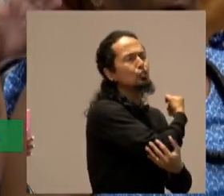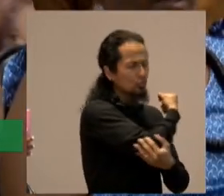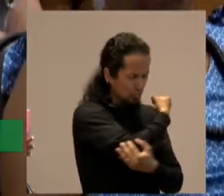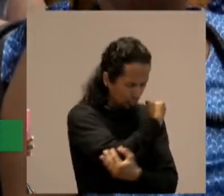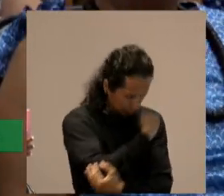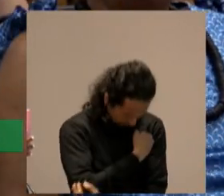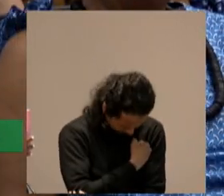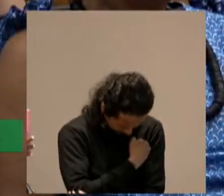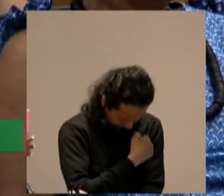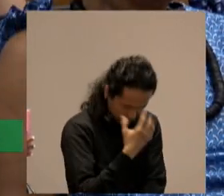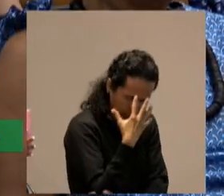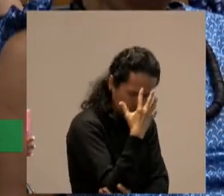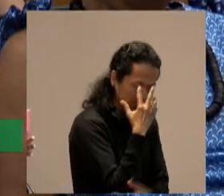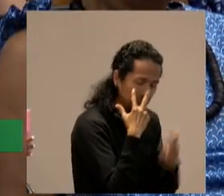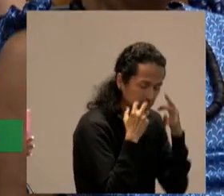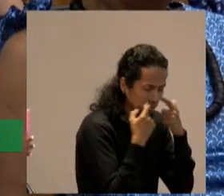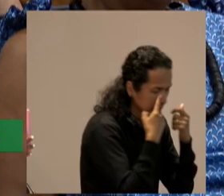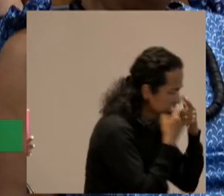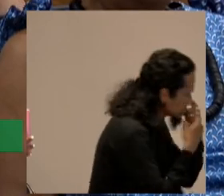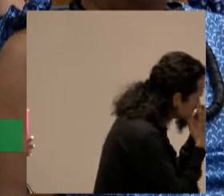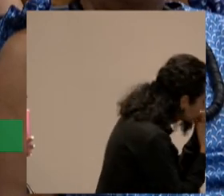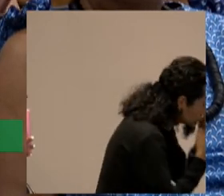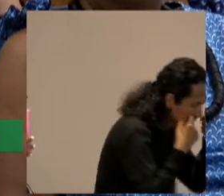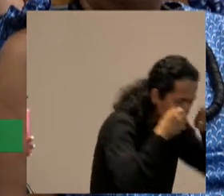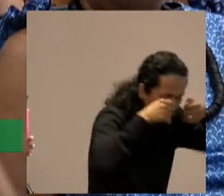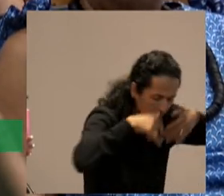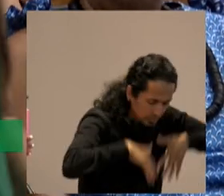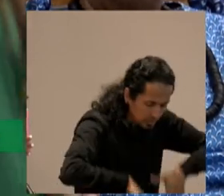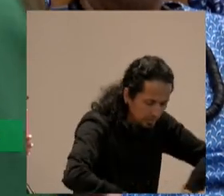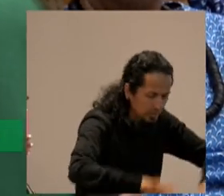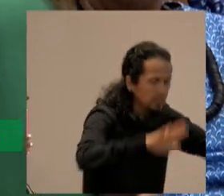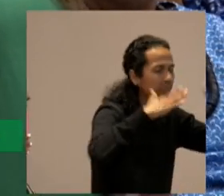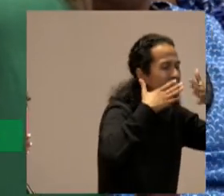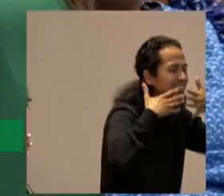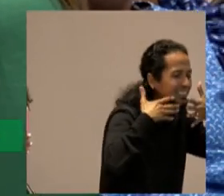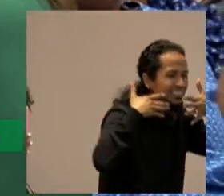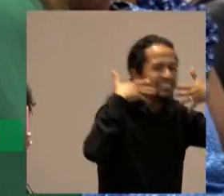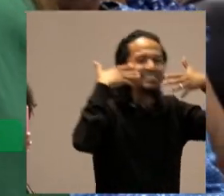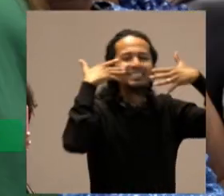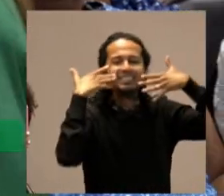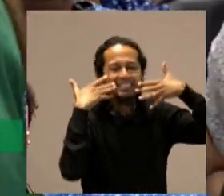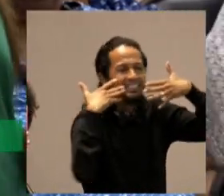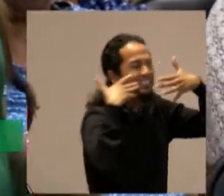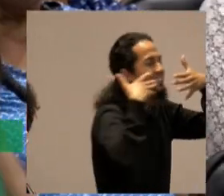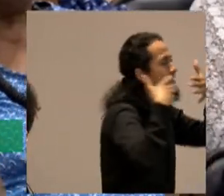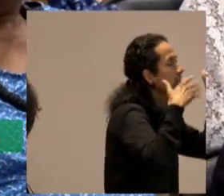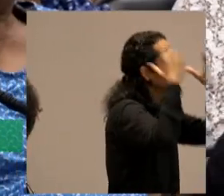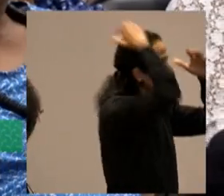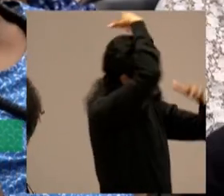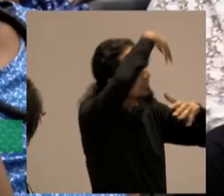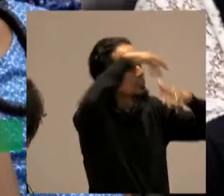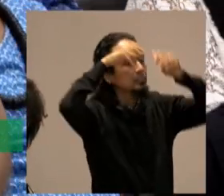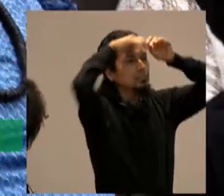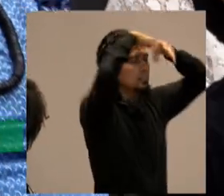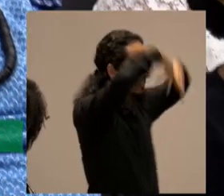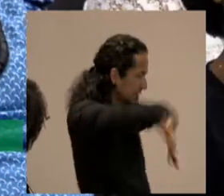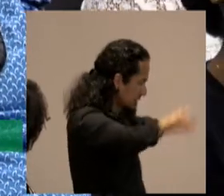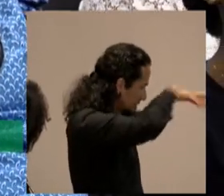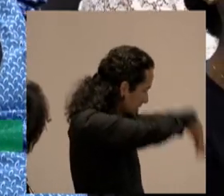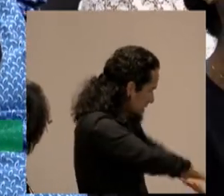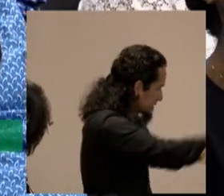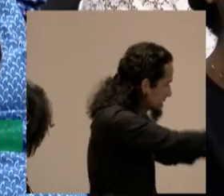chora, lágrima, alegria, pétala de manja, Iansã,